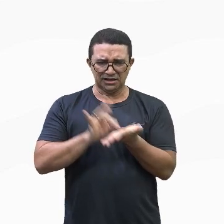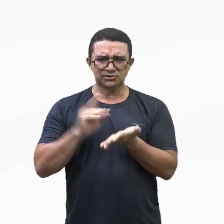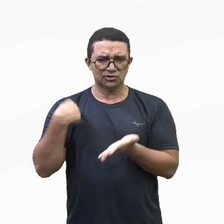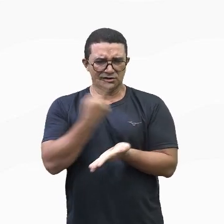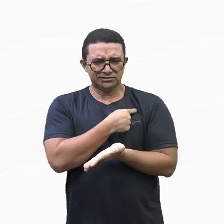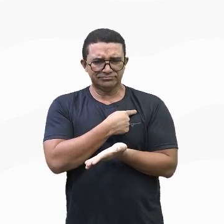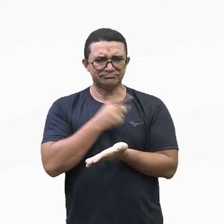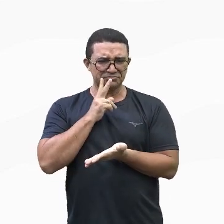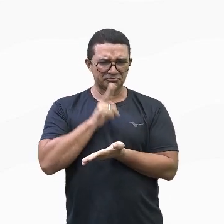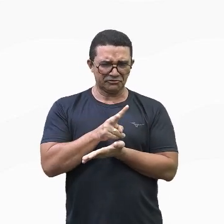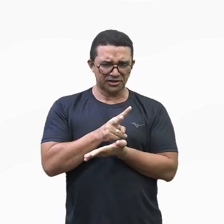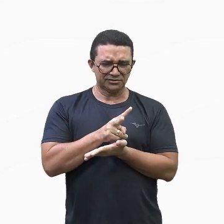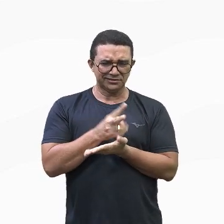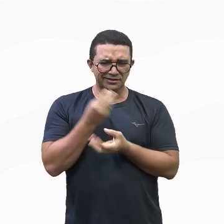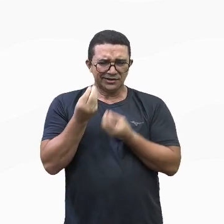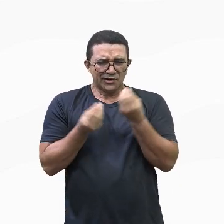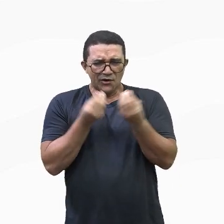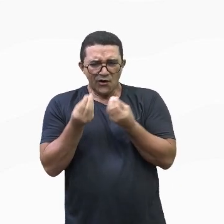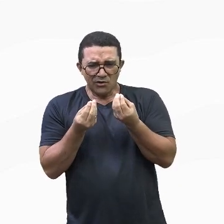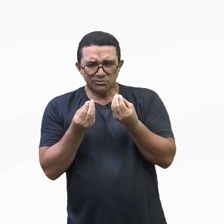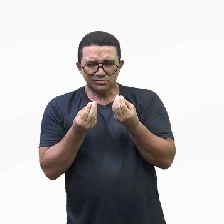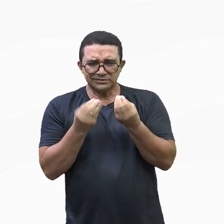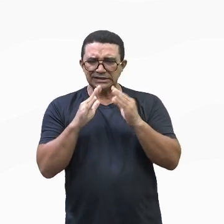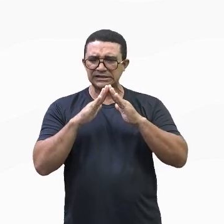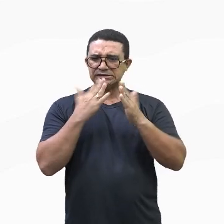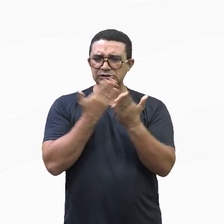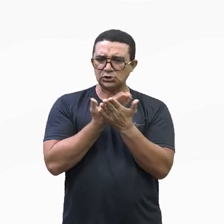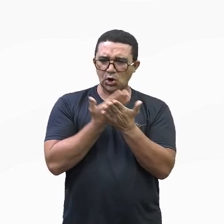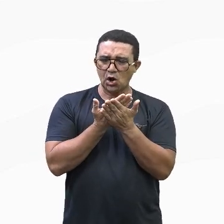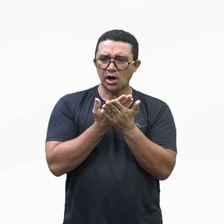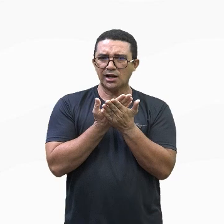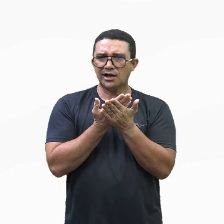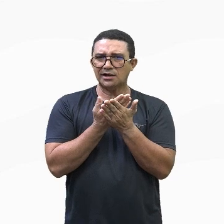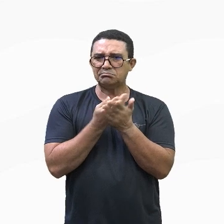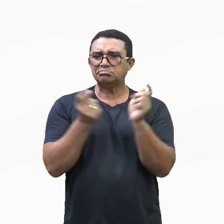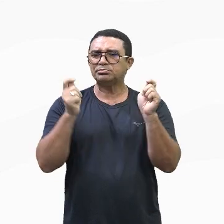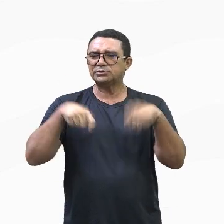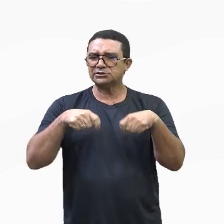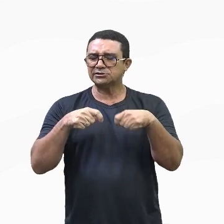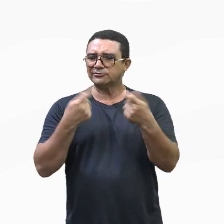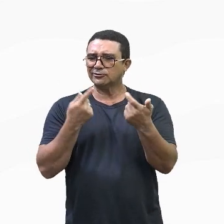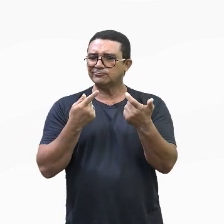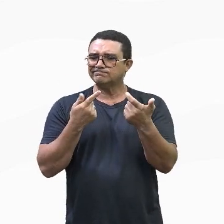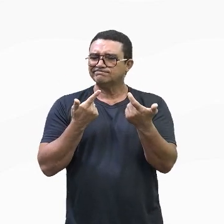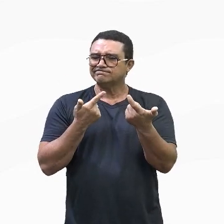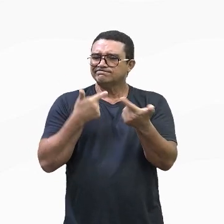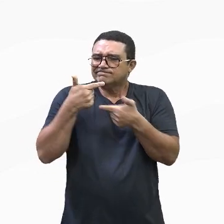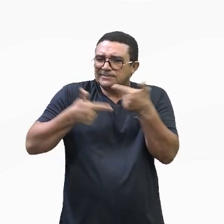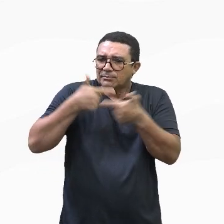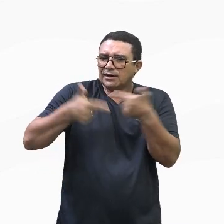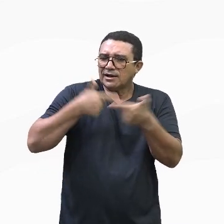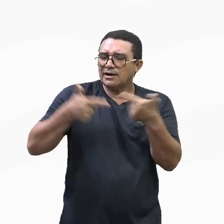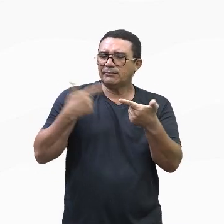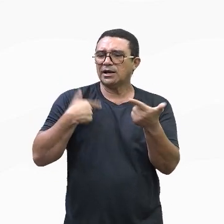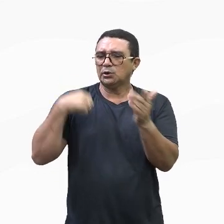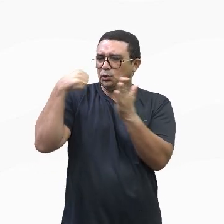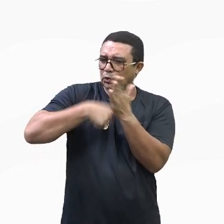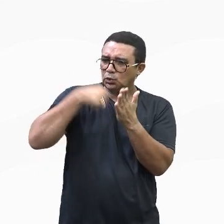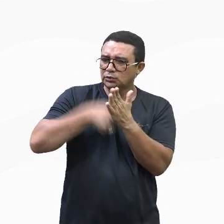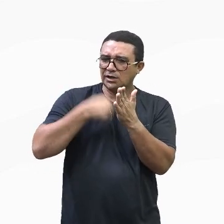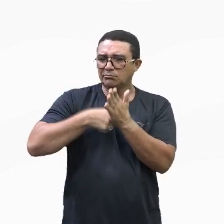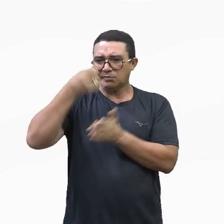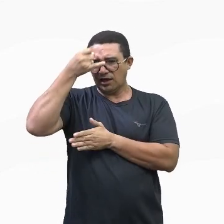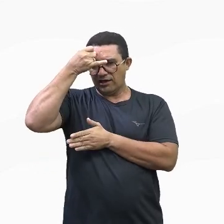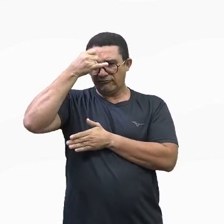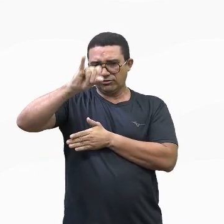estamos vendo, e nós, como escola, como podemos trabalhar para combater? Como que podemos trabalhar para que